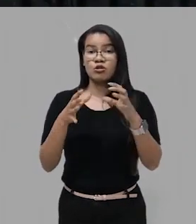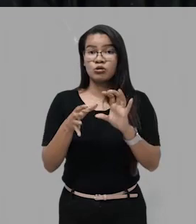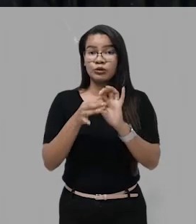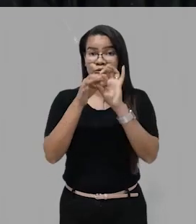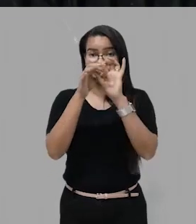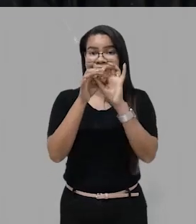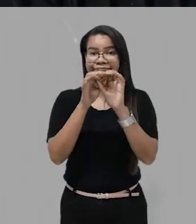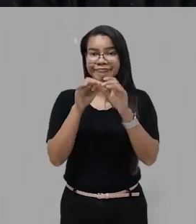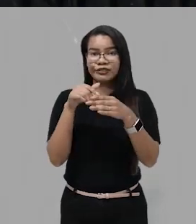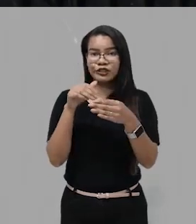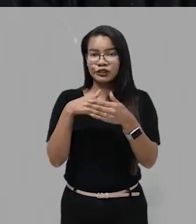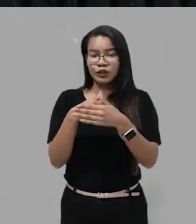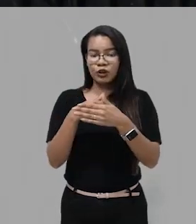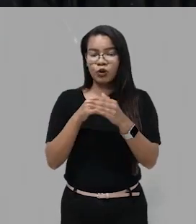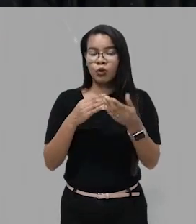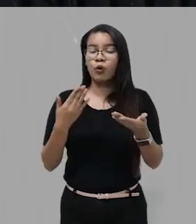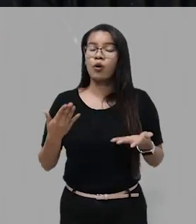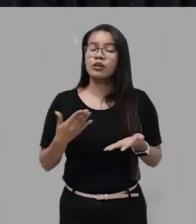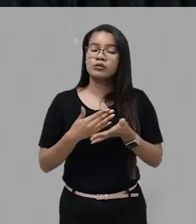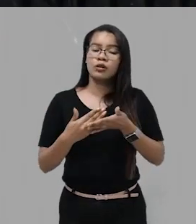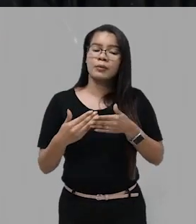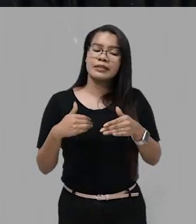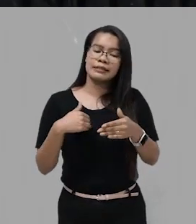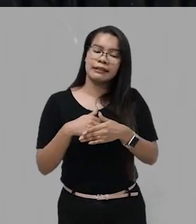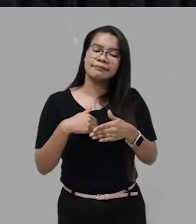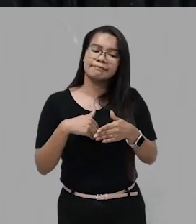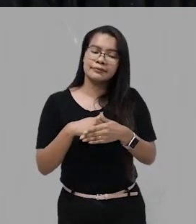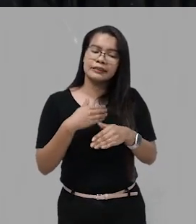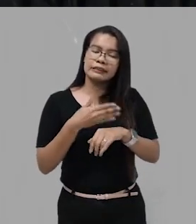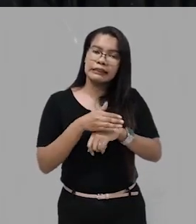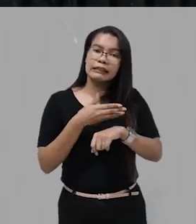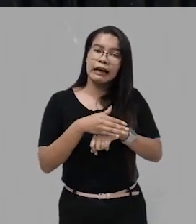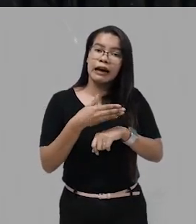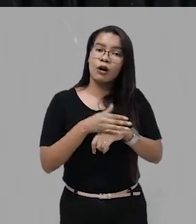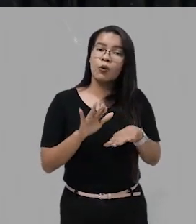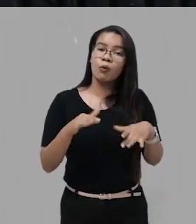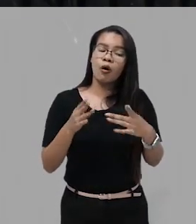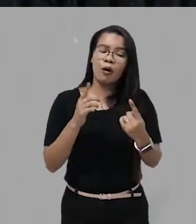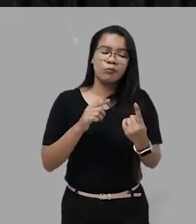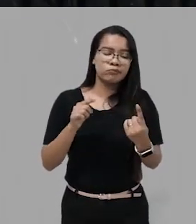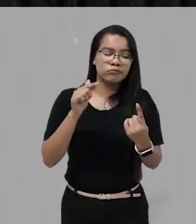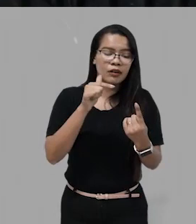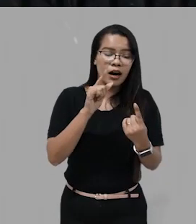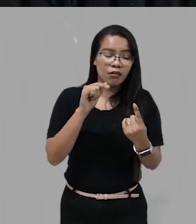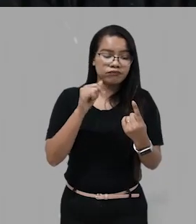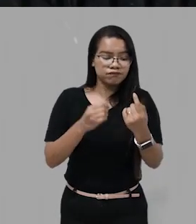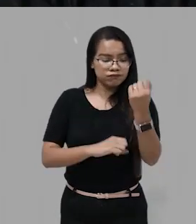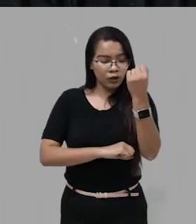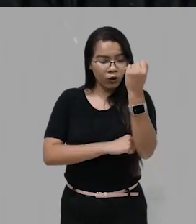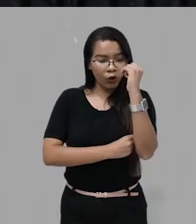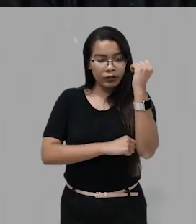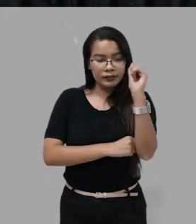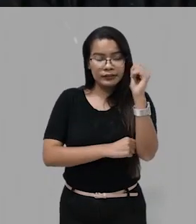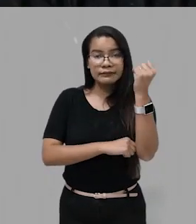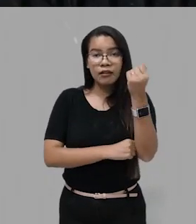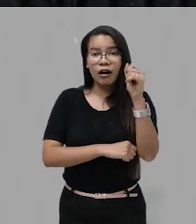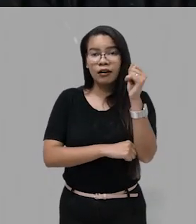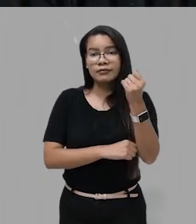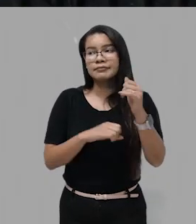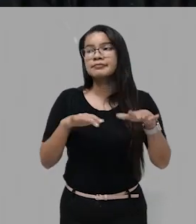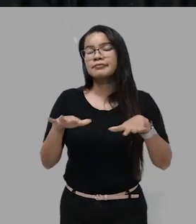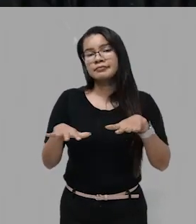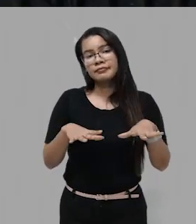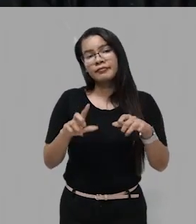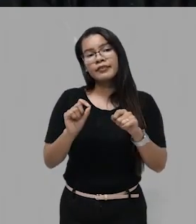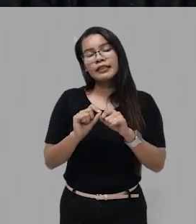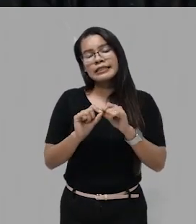passa a treinar, é com o objetivo de quê? De coordenar aquele movimento. Tá certo? De